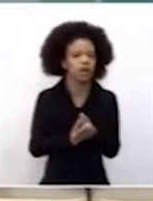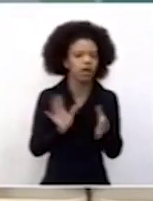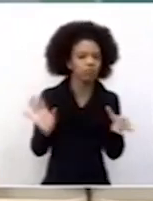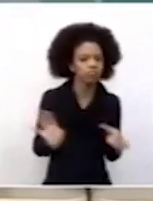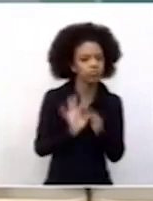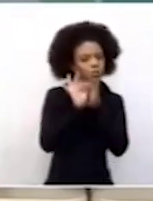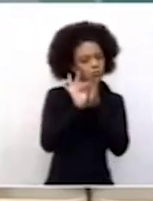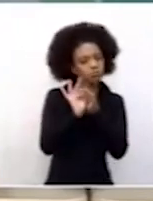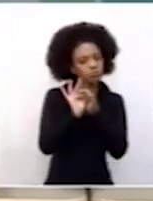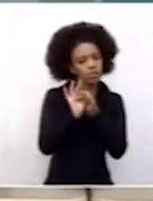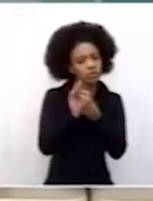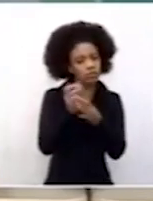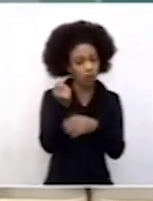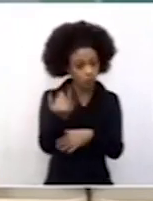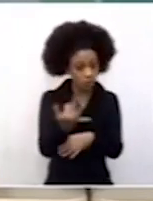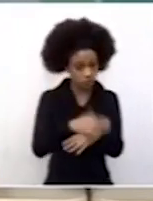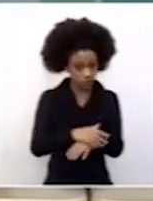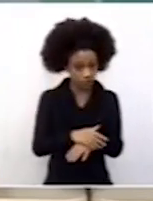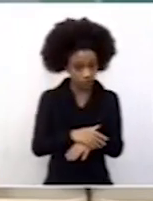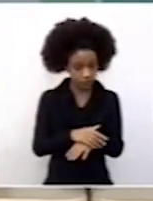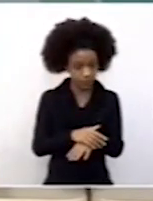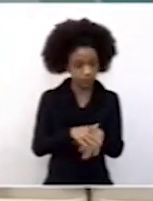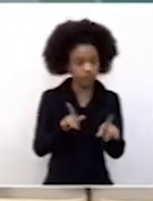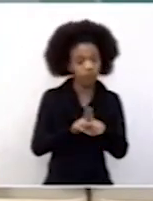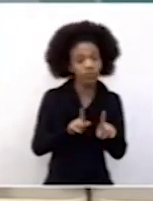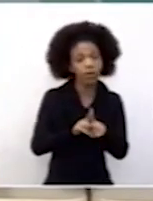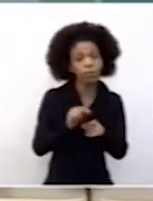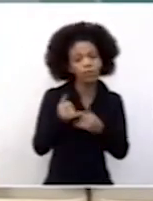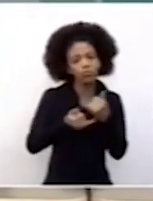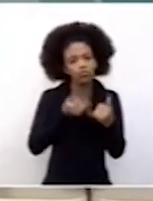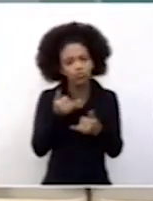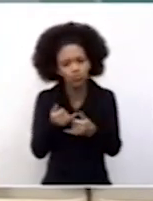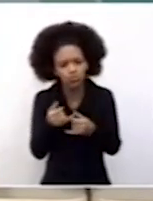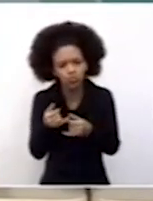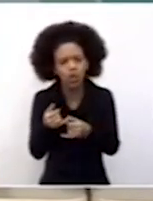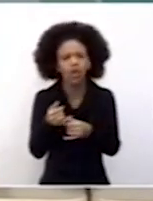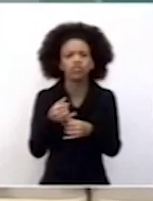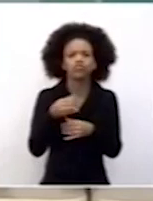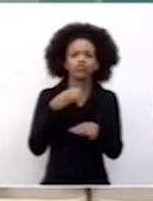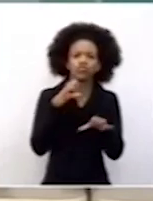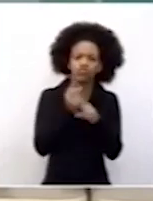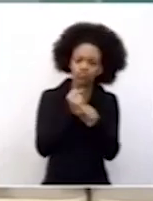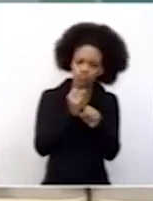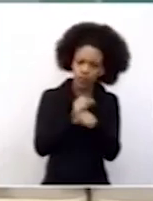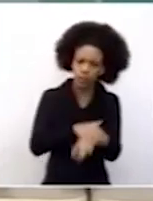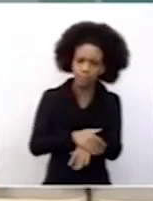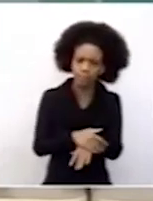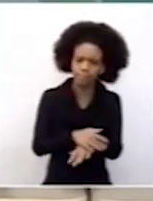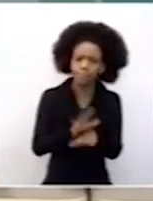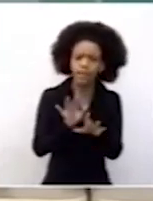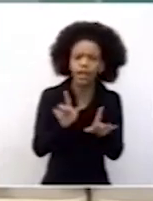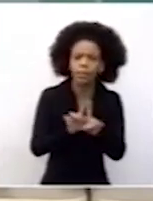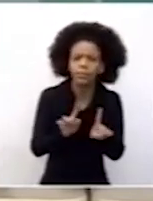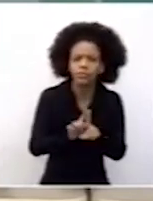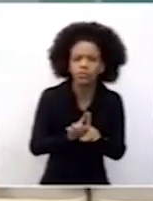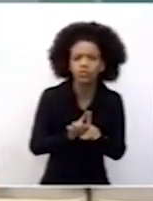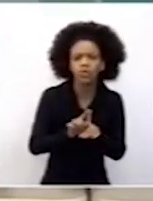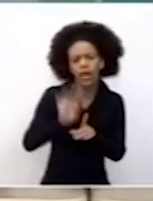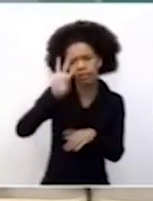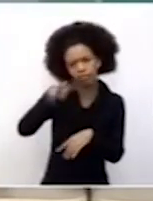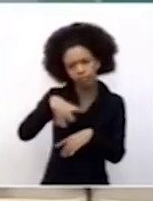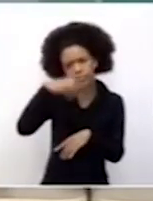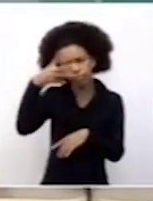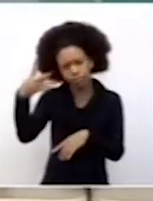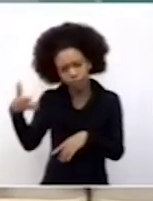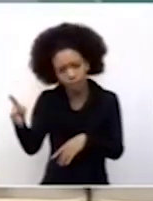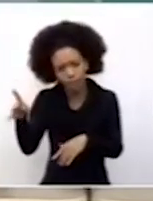Professora Lídia falou jogo de trilha da multiplicação. Perfeito. A professora Maria falou tabelas com